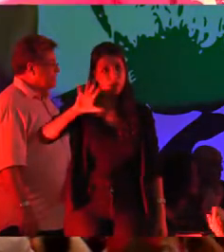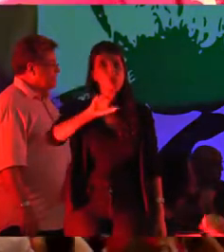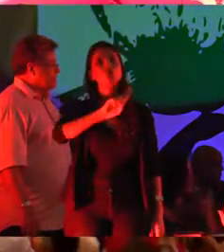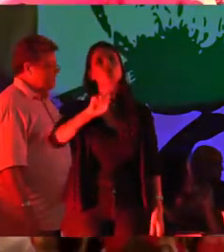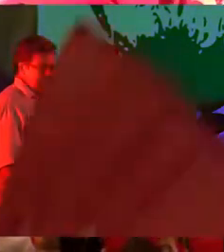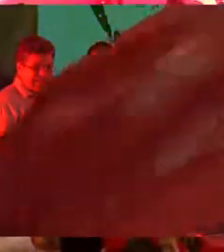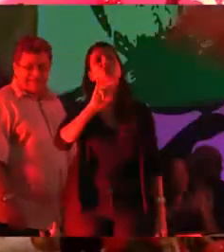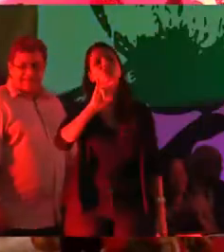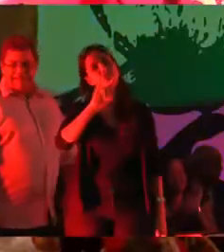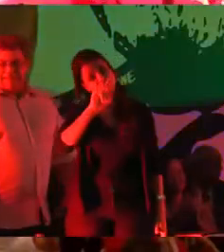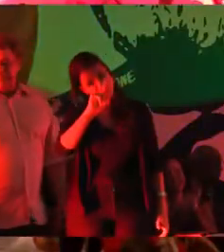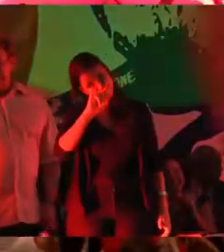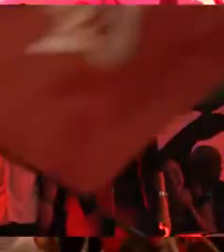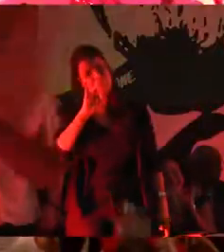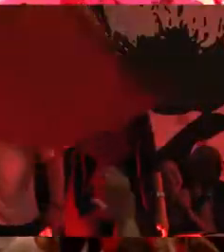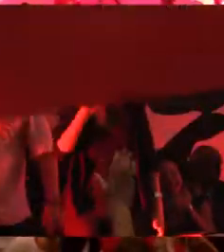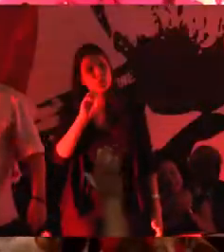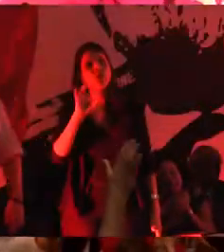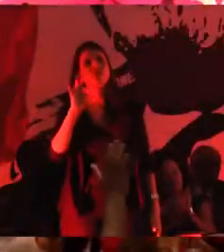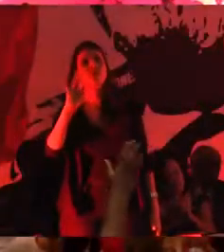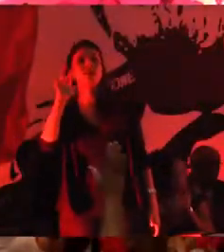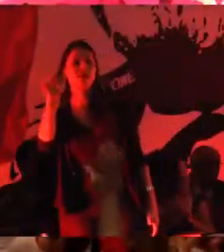Farias.